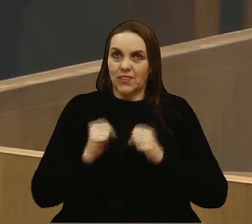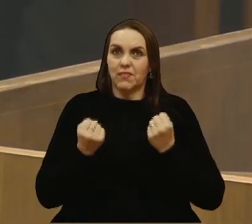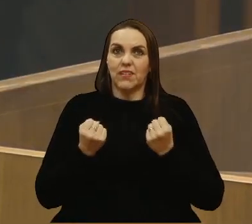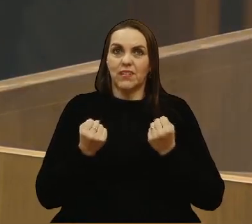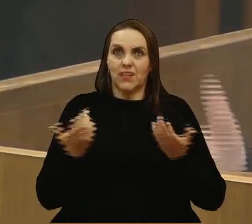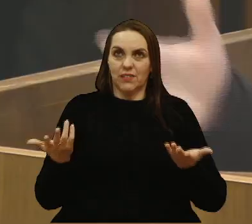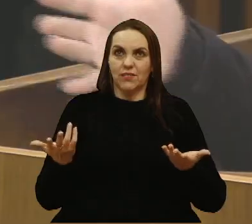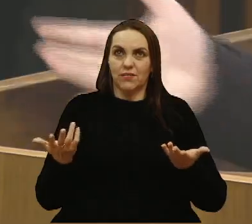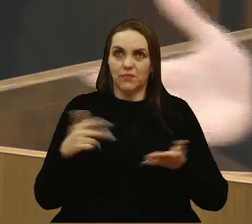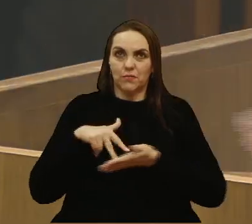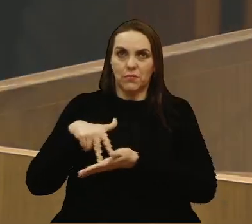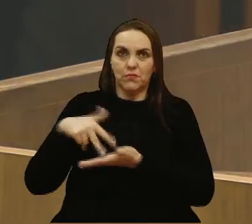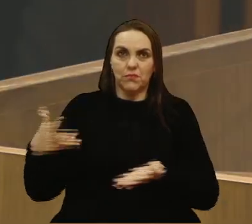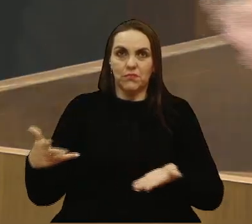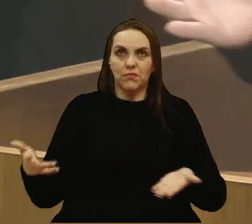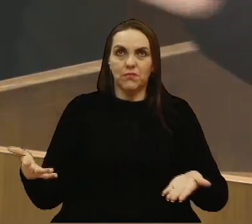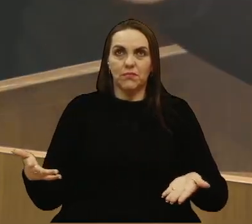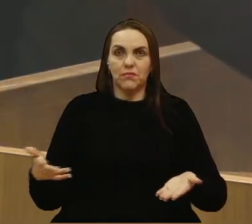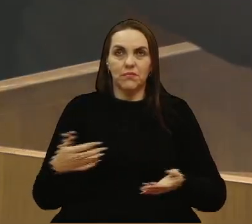aqui. O